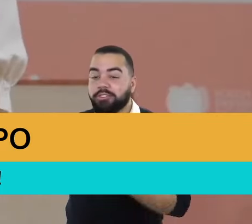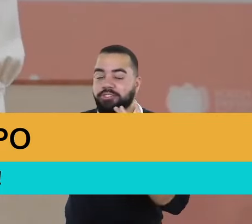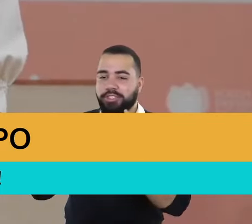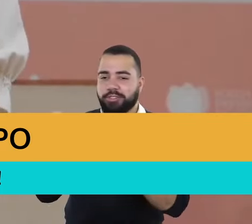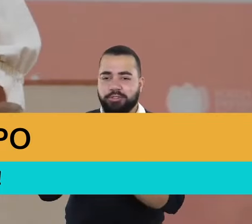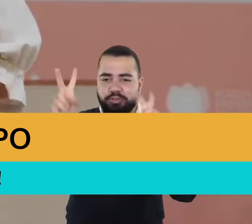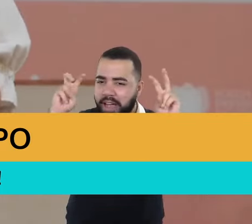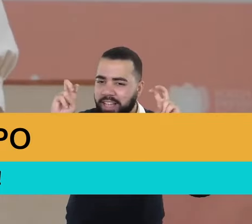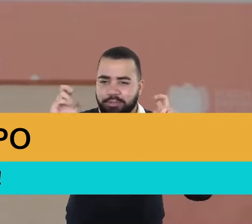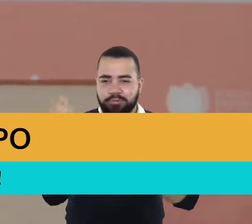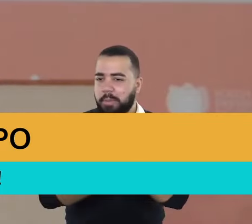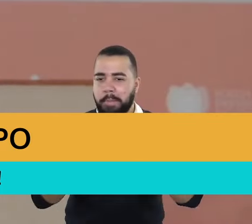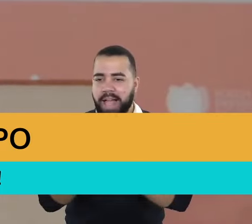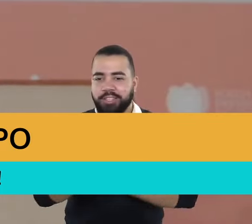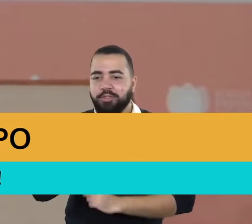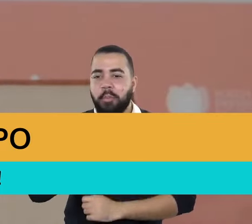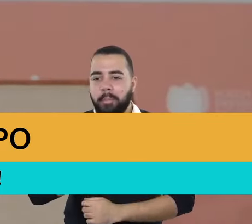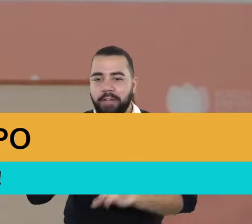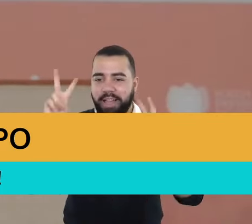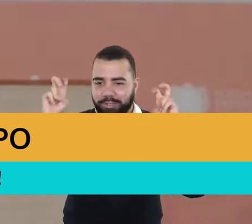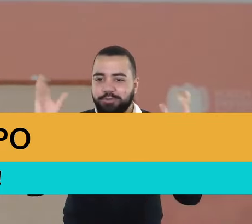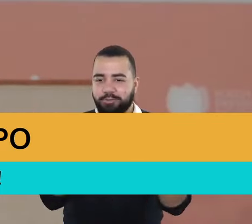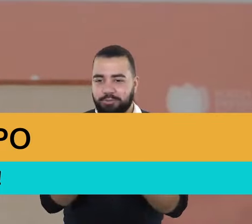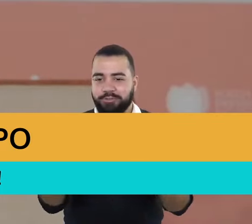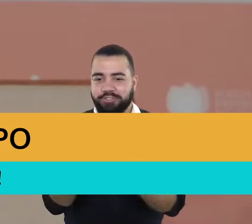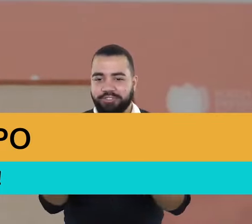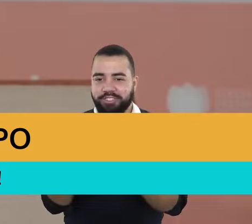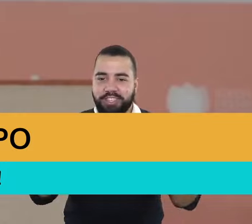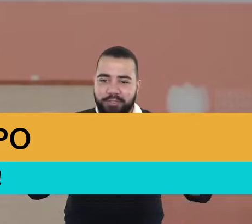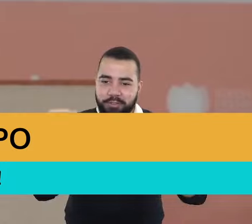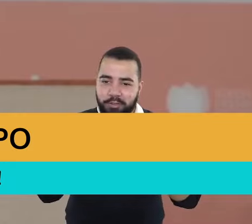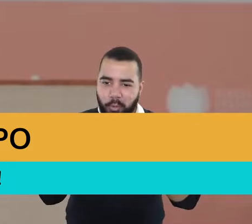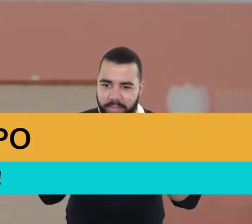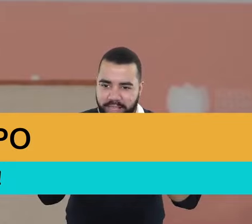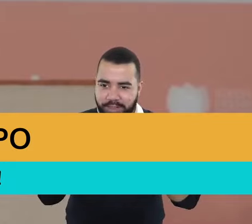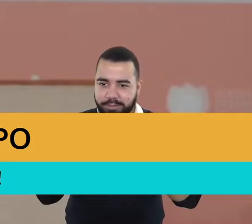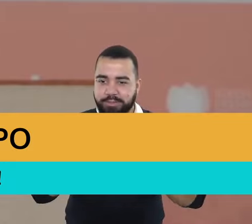ver com o que eu vou falar aqui hoje. Então acho que vai combinar, vai ficar combinandinho.